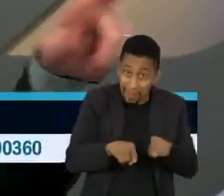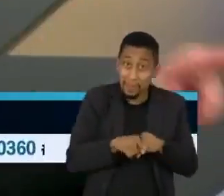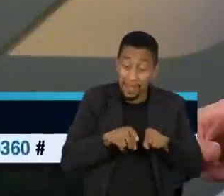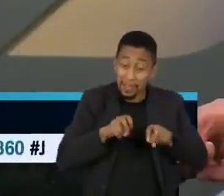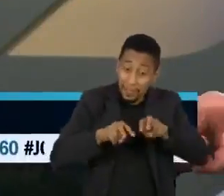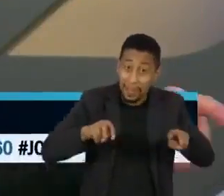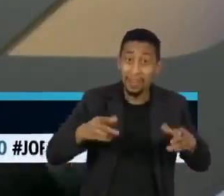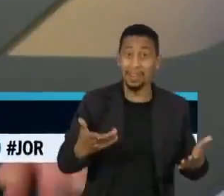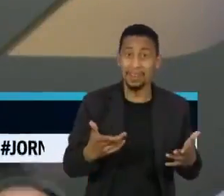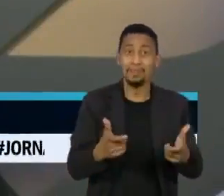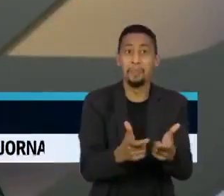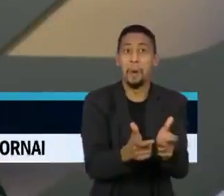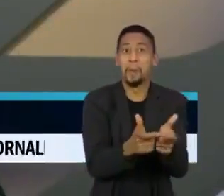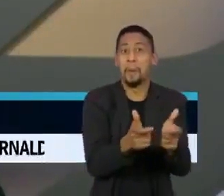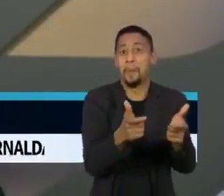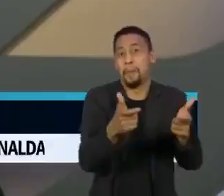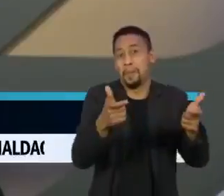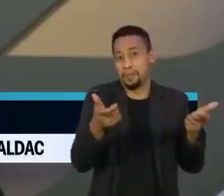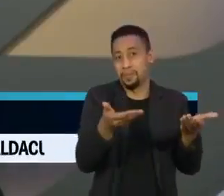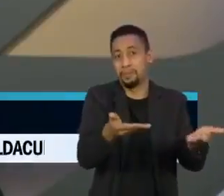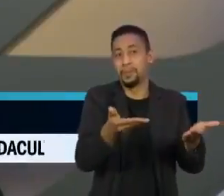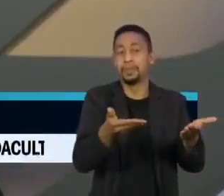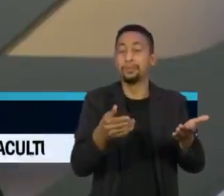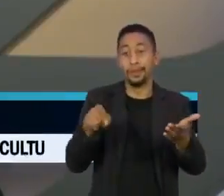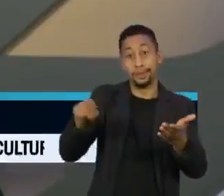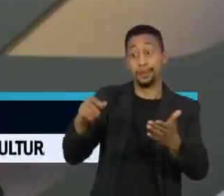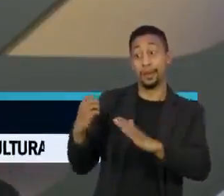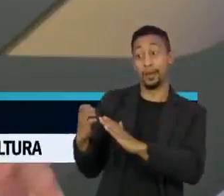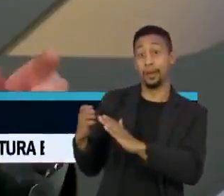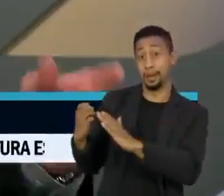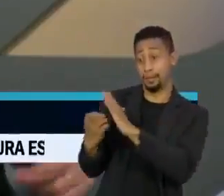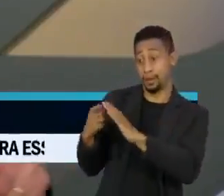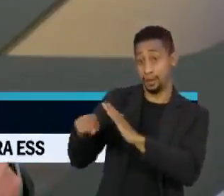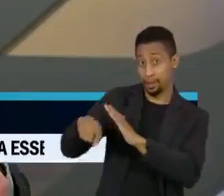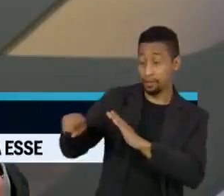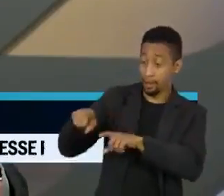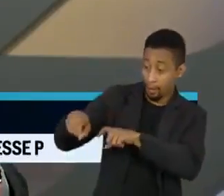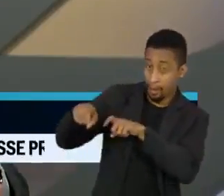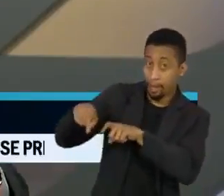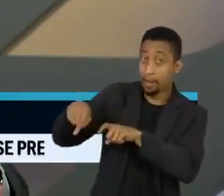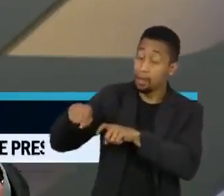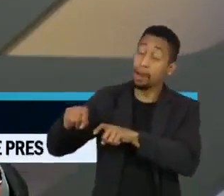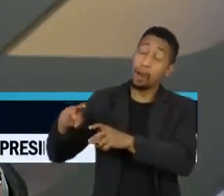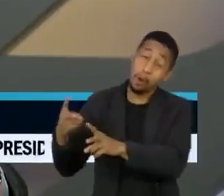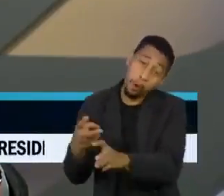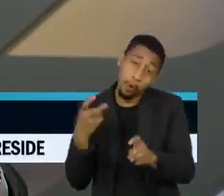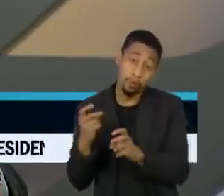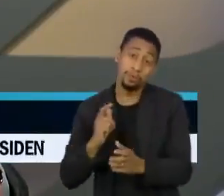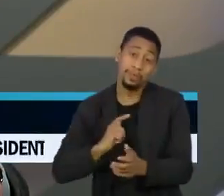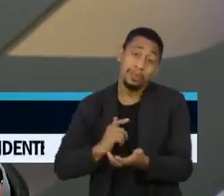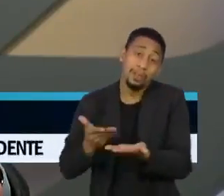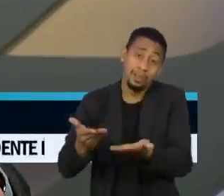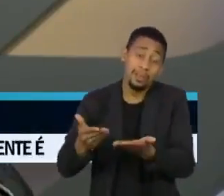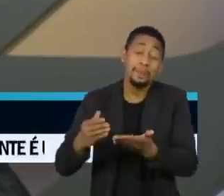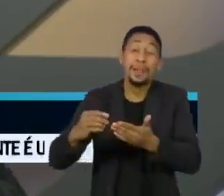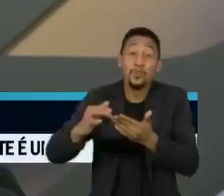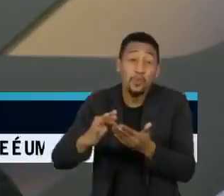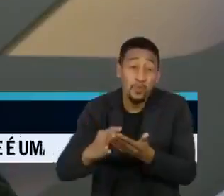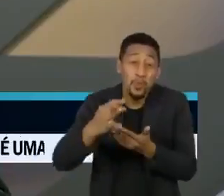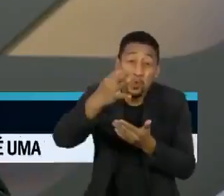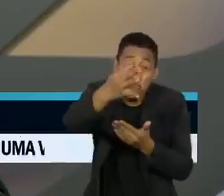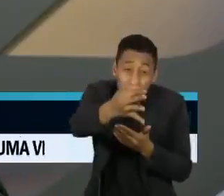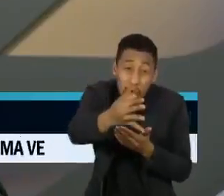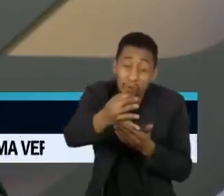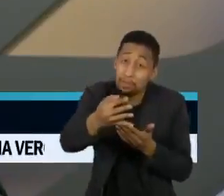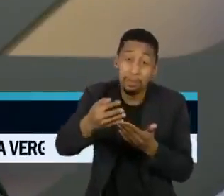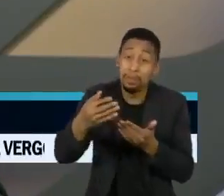aumentasse em favor da lucratividade do agronegócio que a longo prazo tá perdendo porque tá